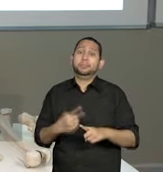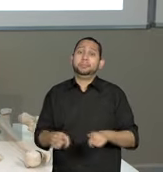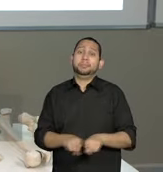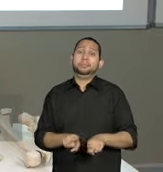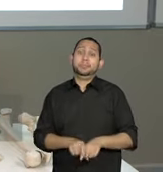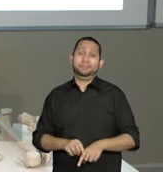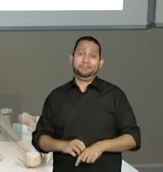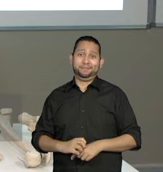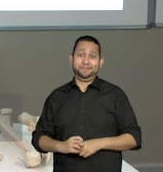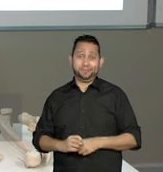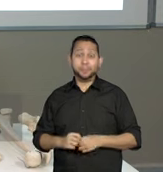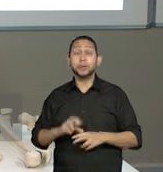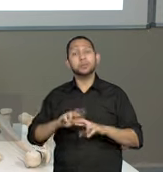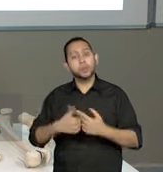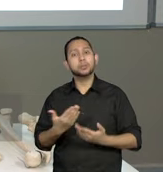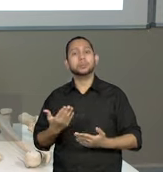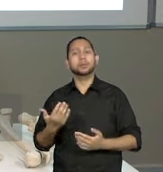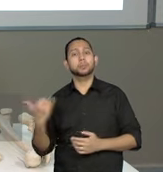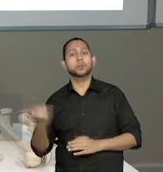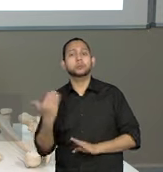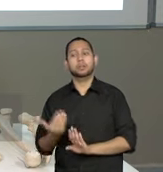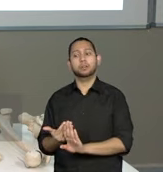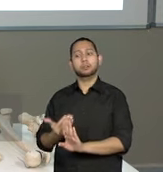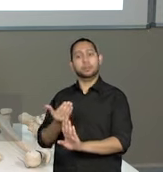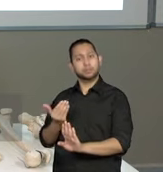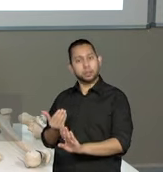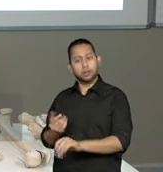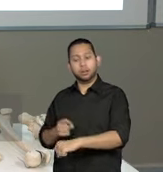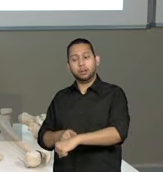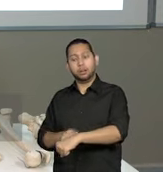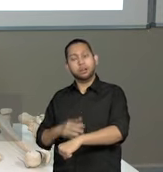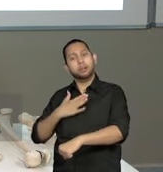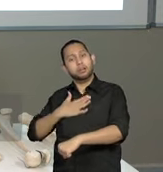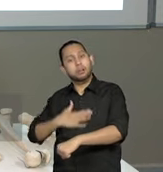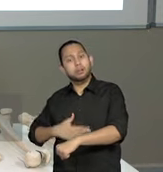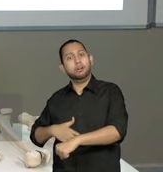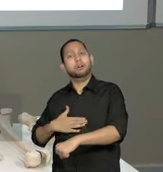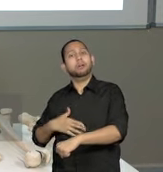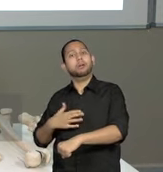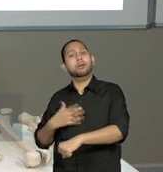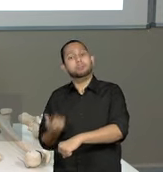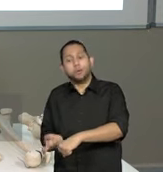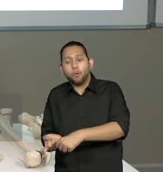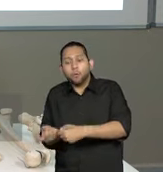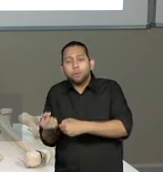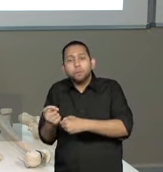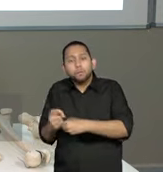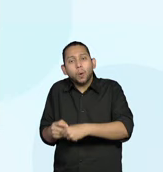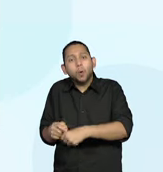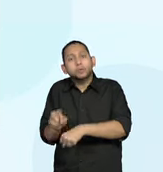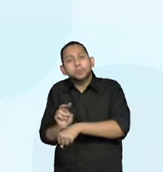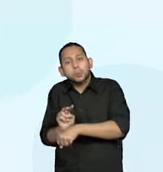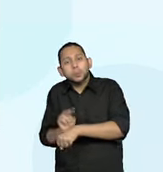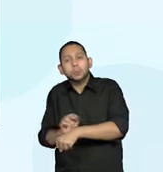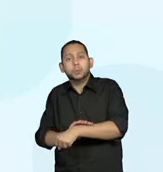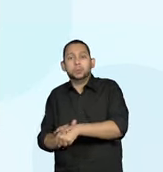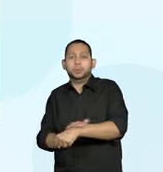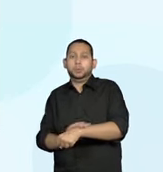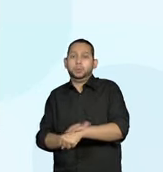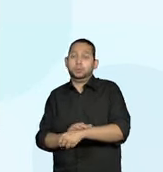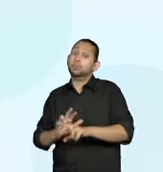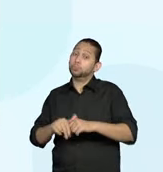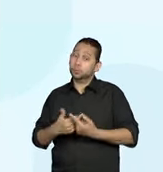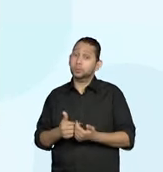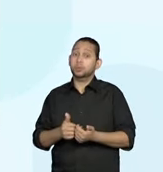problema que pode ser gerado aí quando você tem esportes de alta performance. Vamos